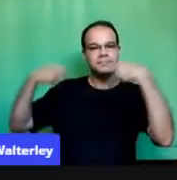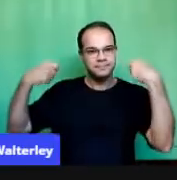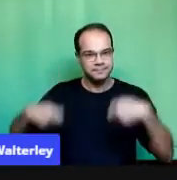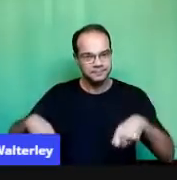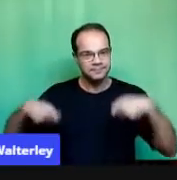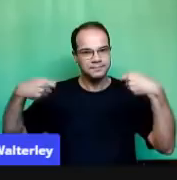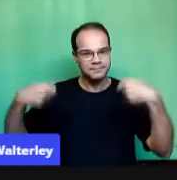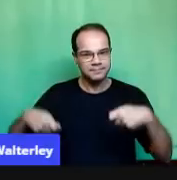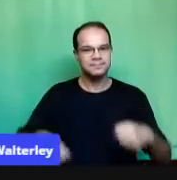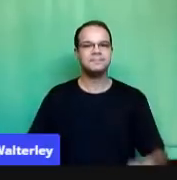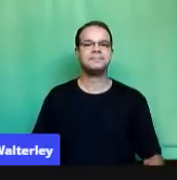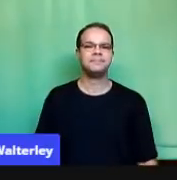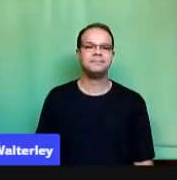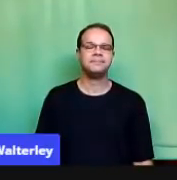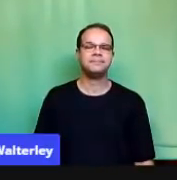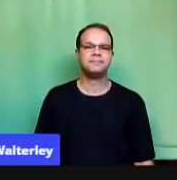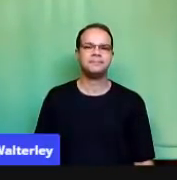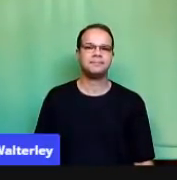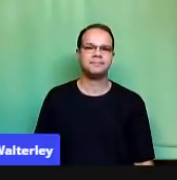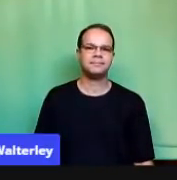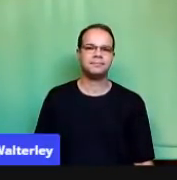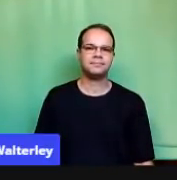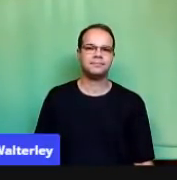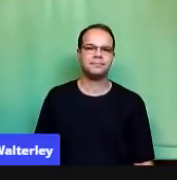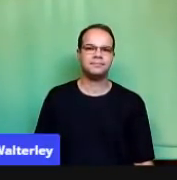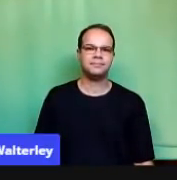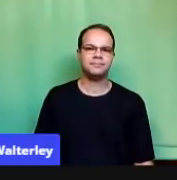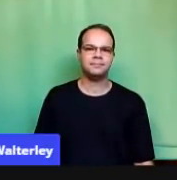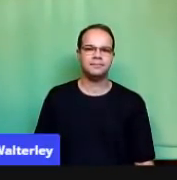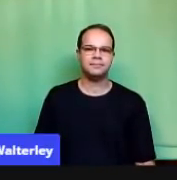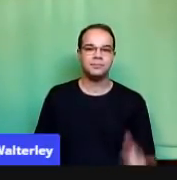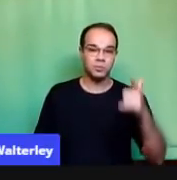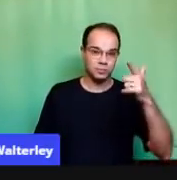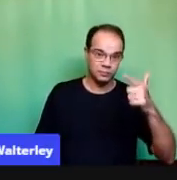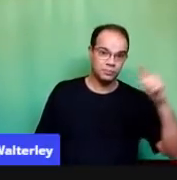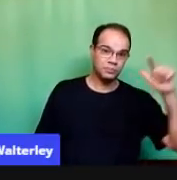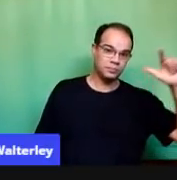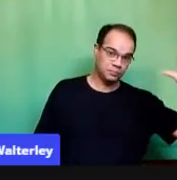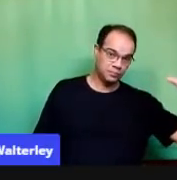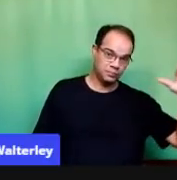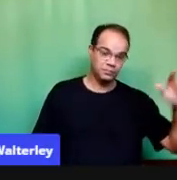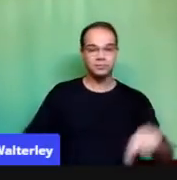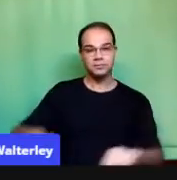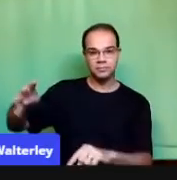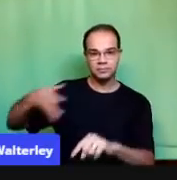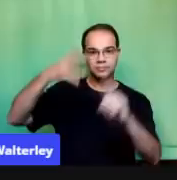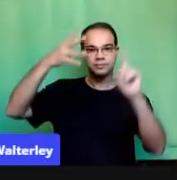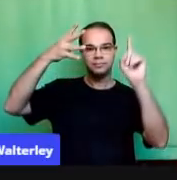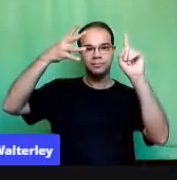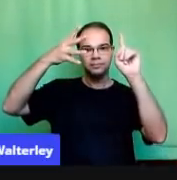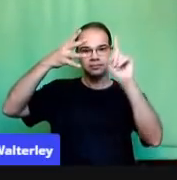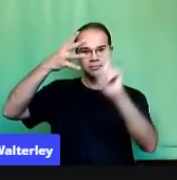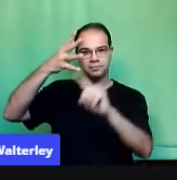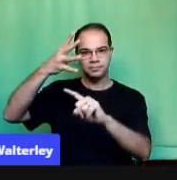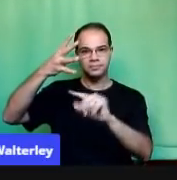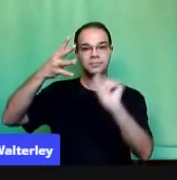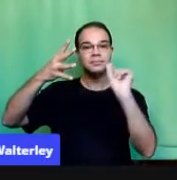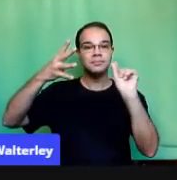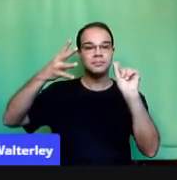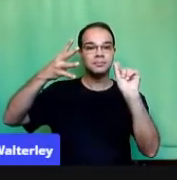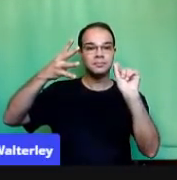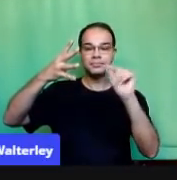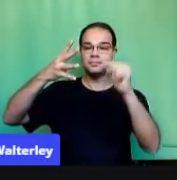quantidades, relações e transformações. Esse é um campo que eu já comentei que ele se divide